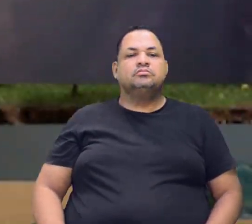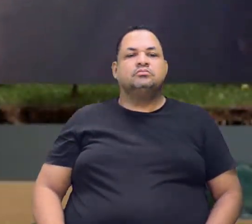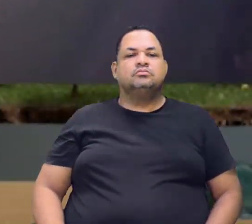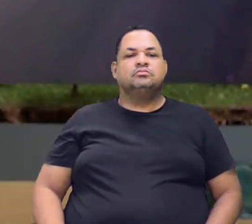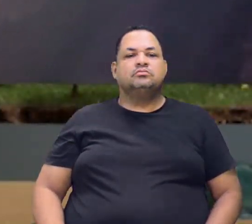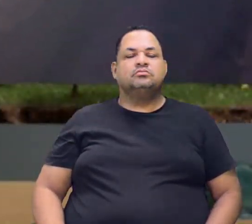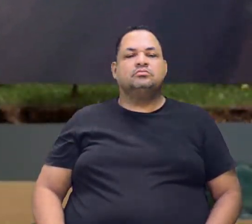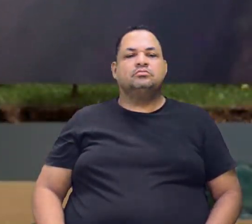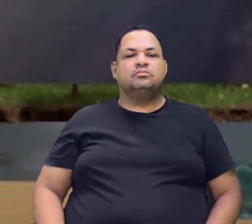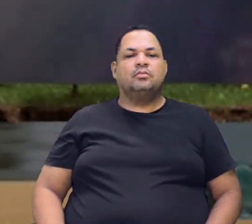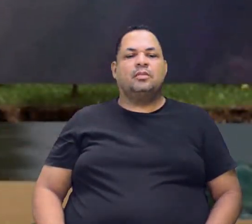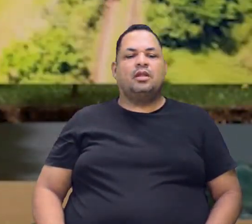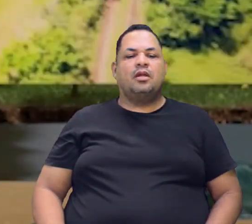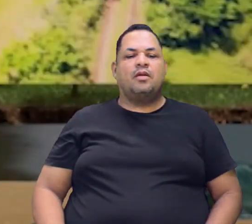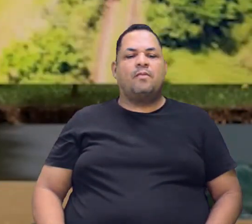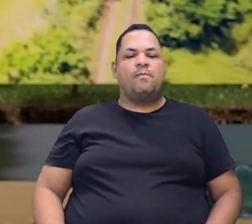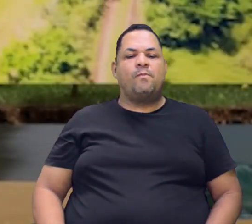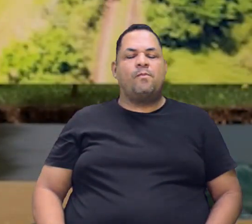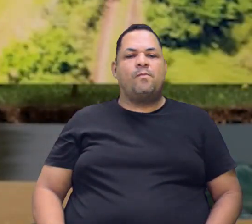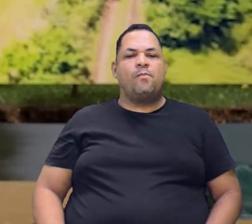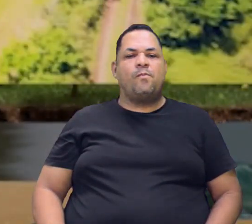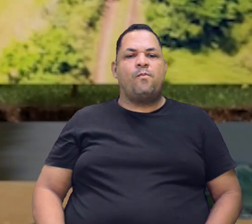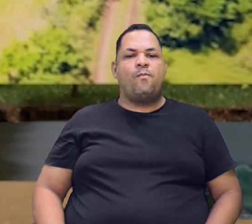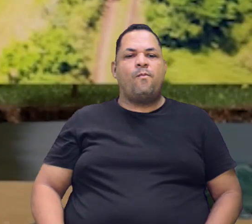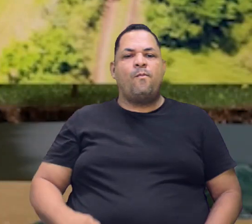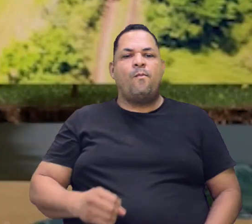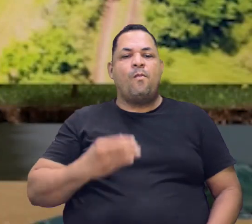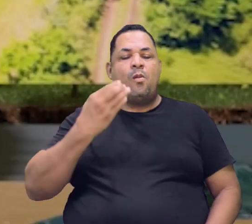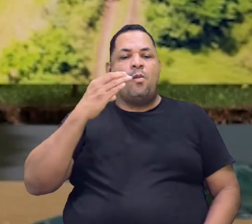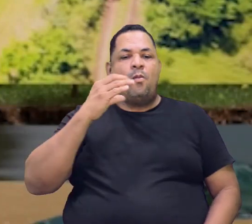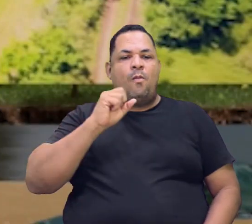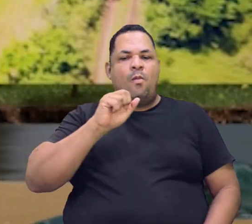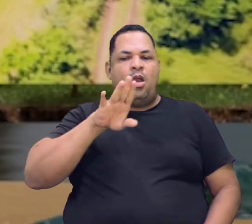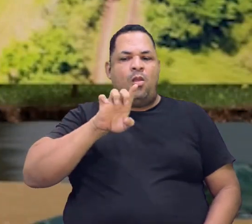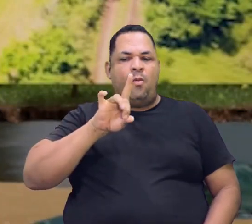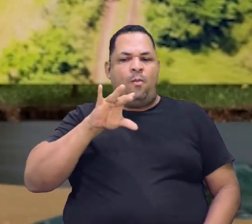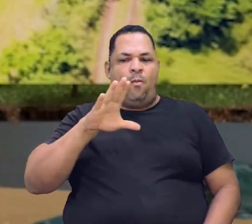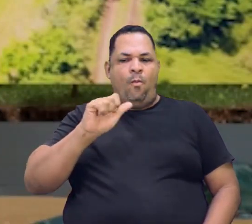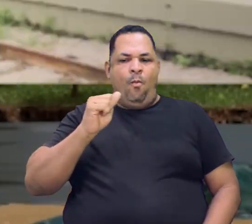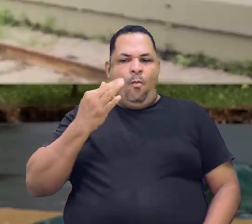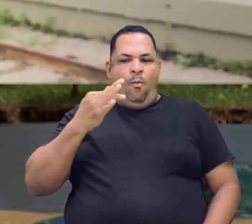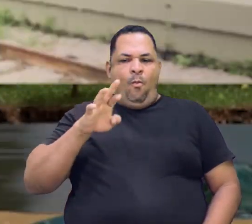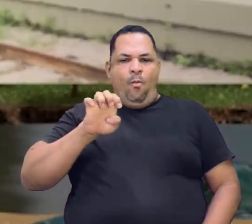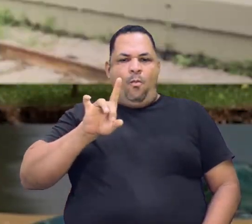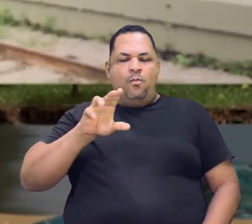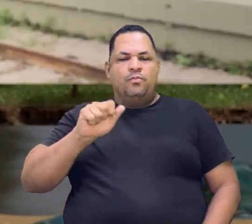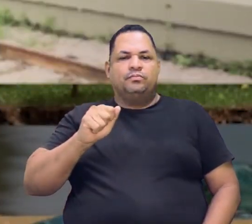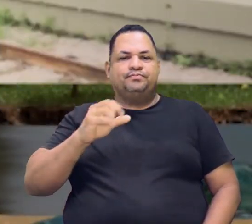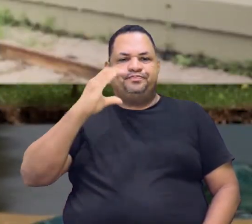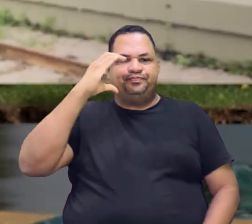Aí, como o capitão Aloysio Ferreira, agora capitão,